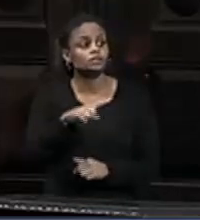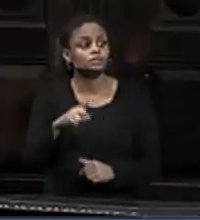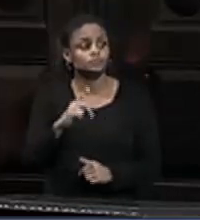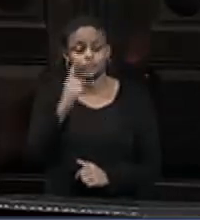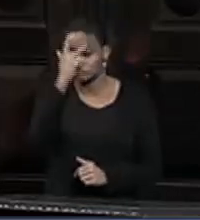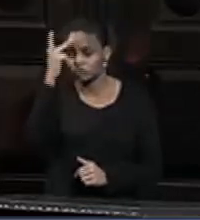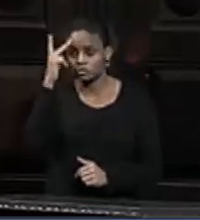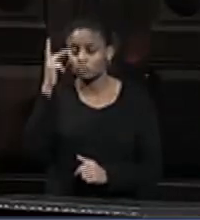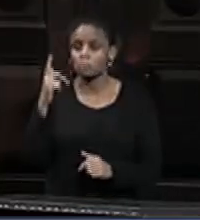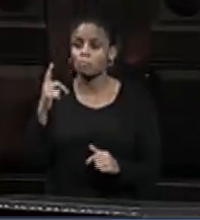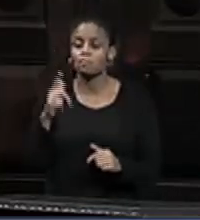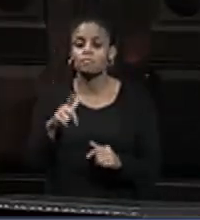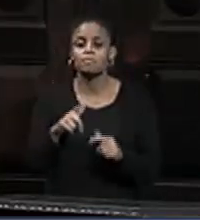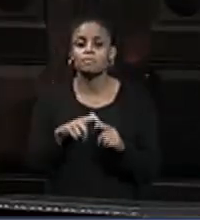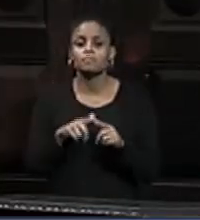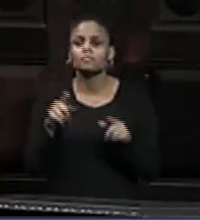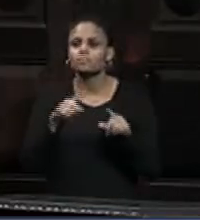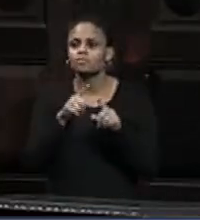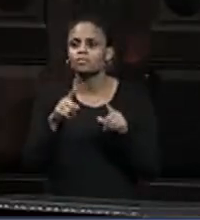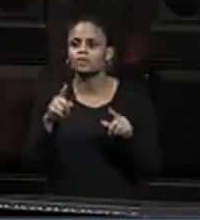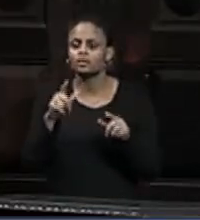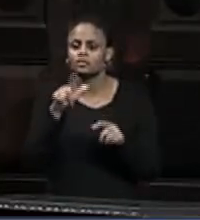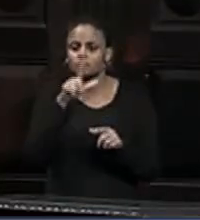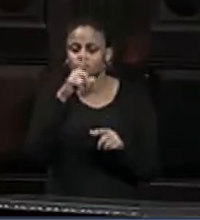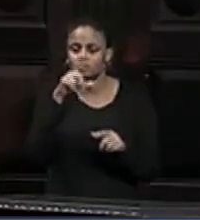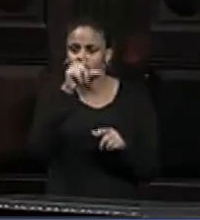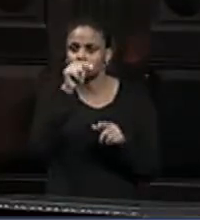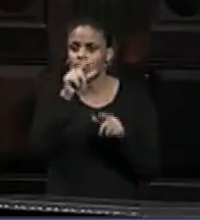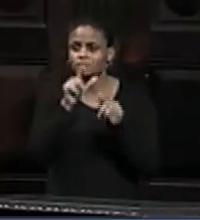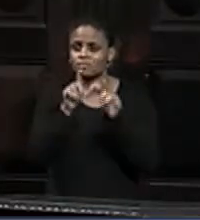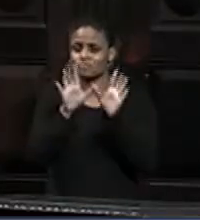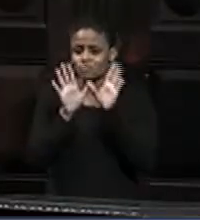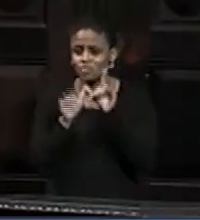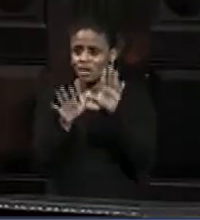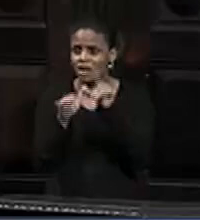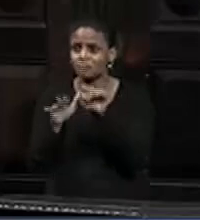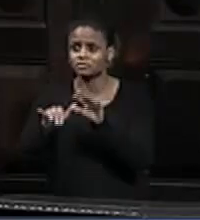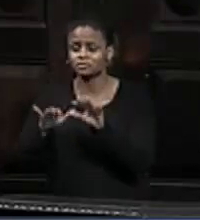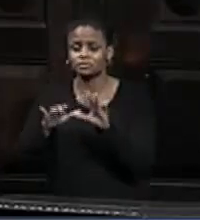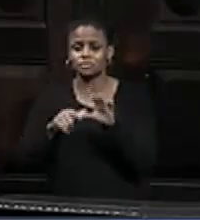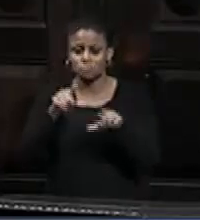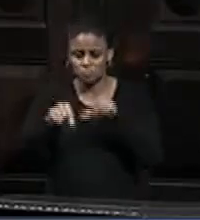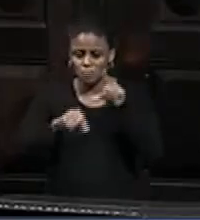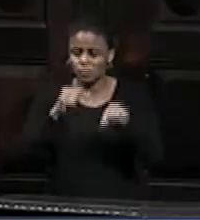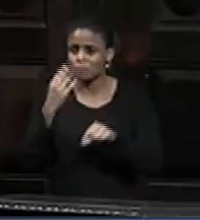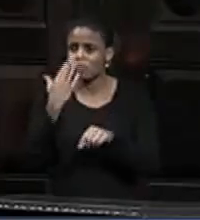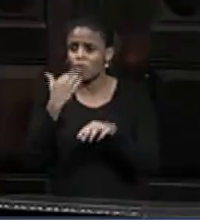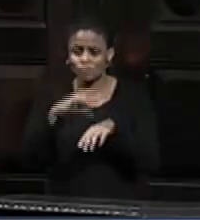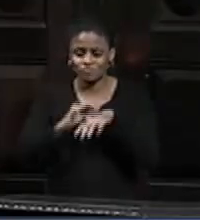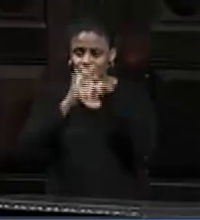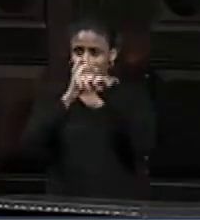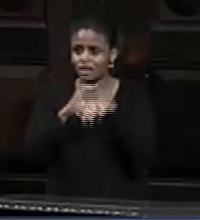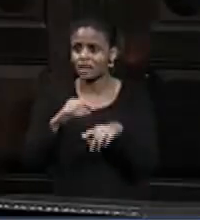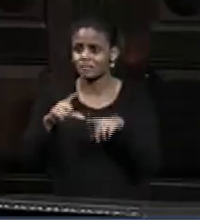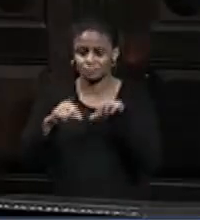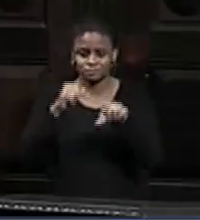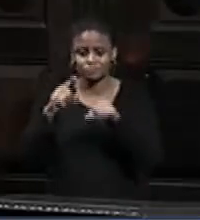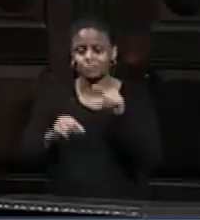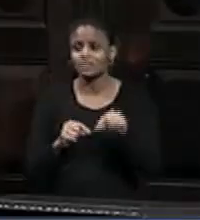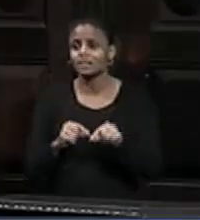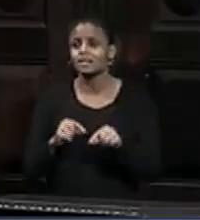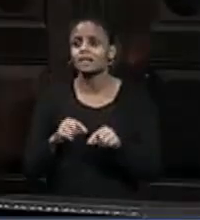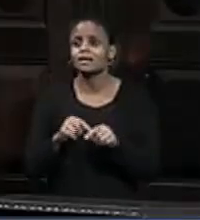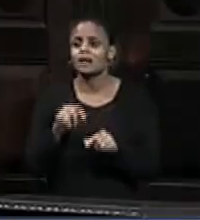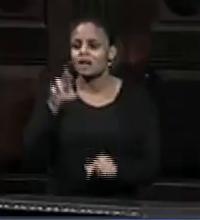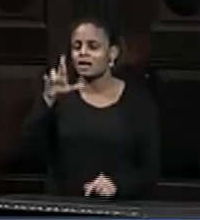de rapina, adjetivo utilizado por Vargas, mas que ainda está presente entre nós, estão aí para acabar com a